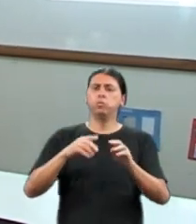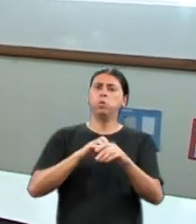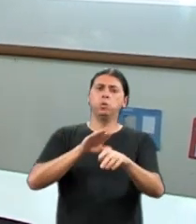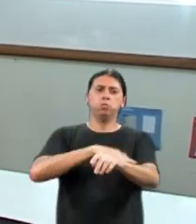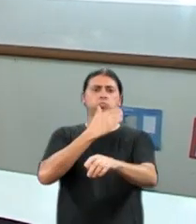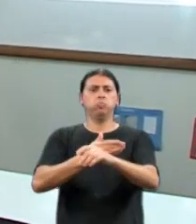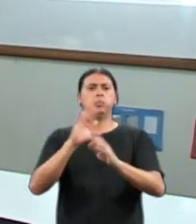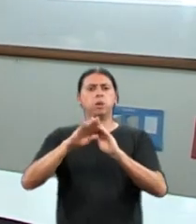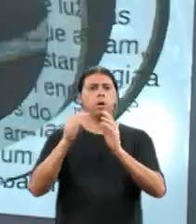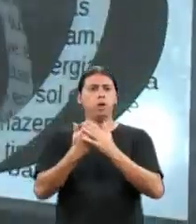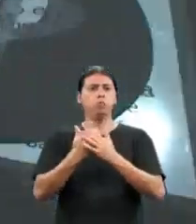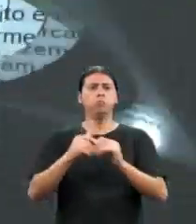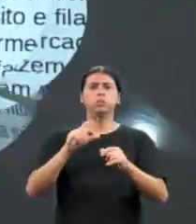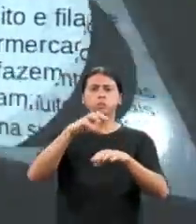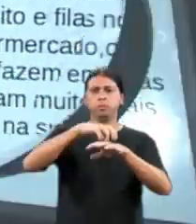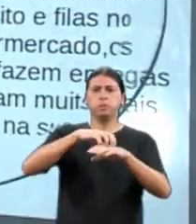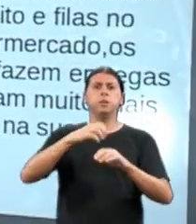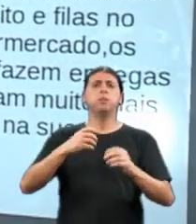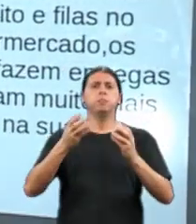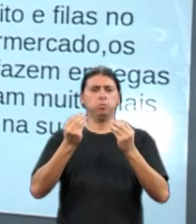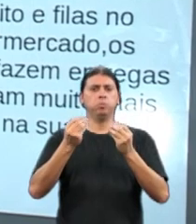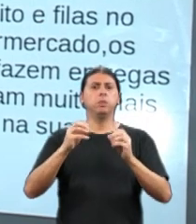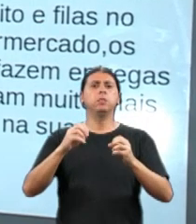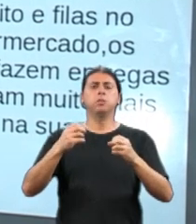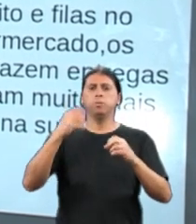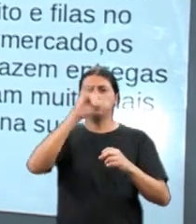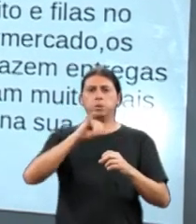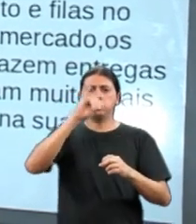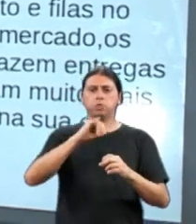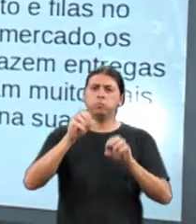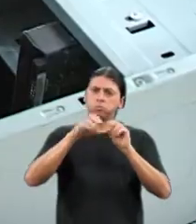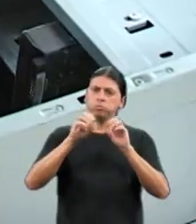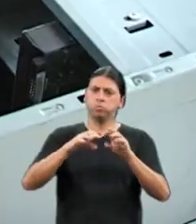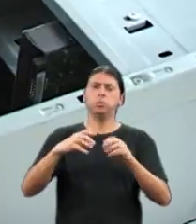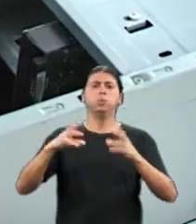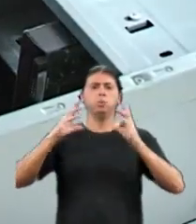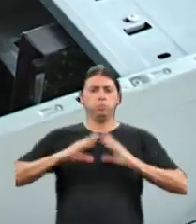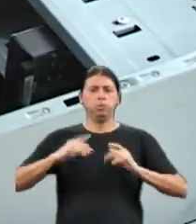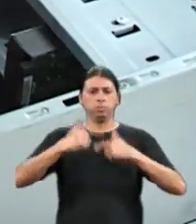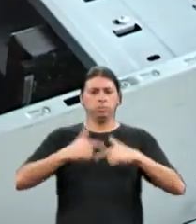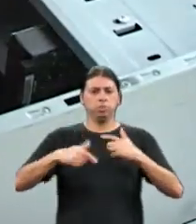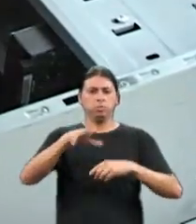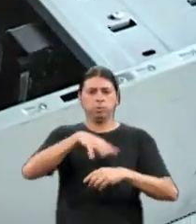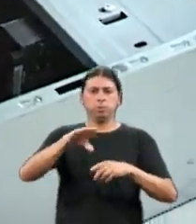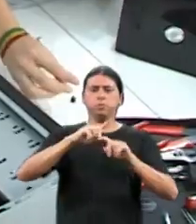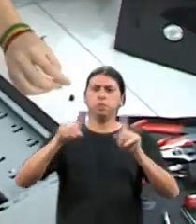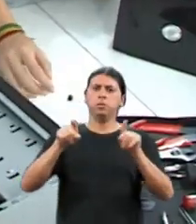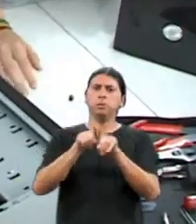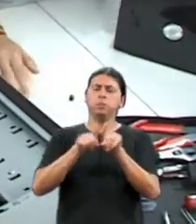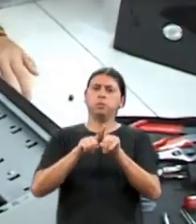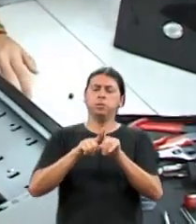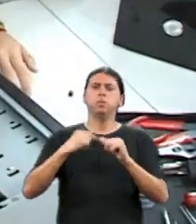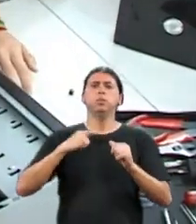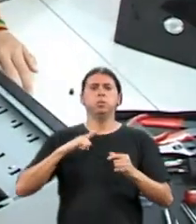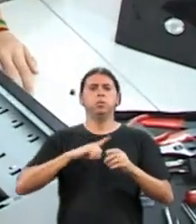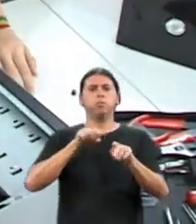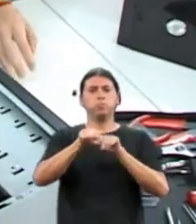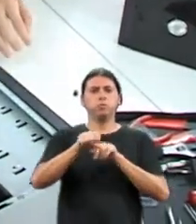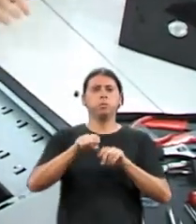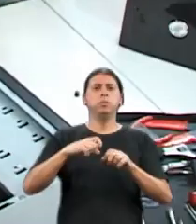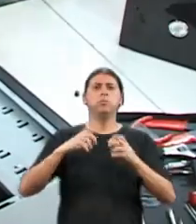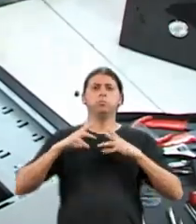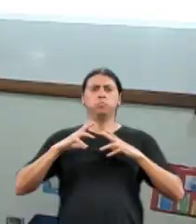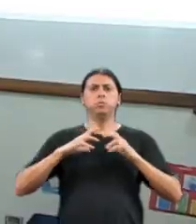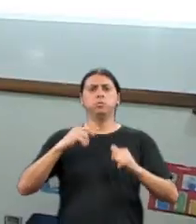sempre enfatizada porque contribui não só para o comportamento no ambiente de trabalho, mas também para a formação pessoal dos